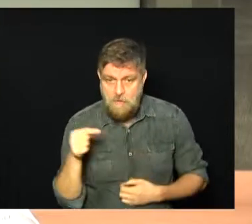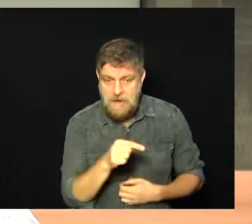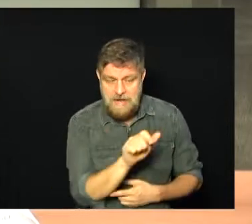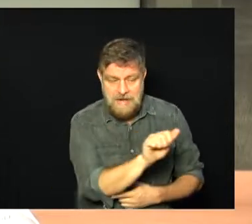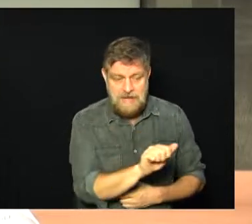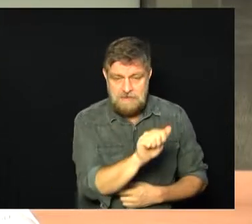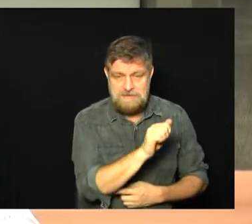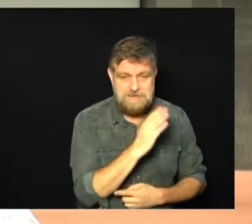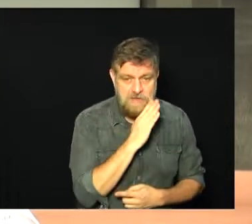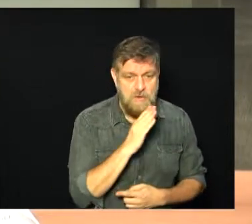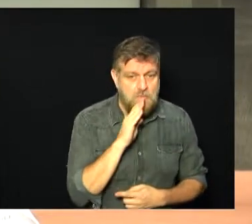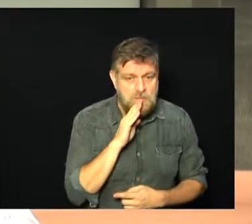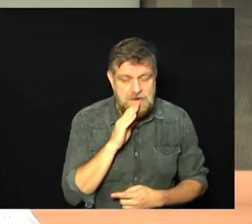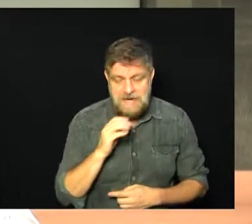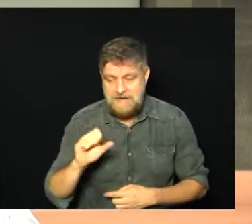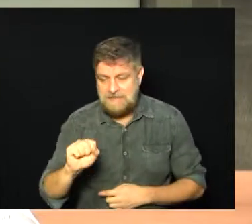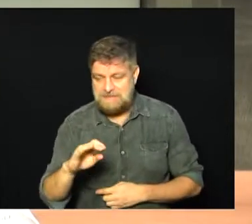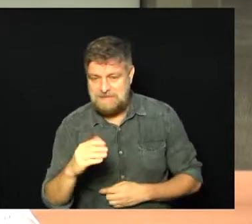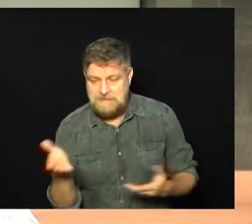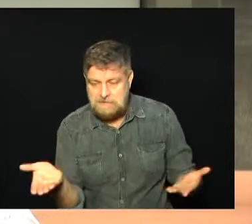não só com a CETEC. Eu acho que